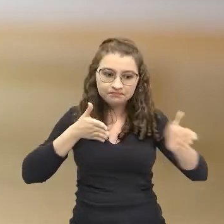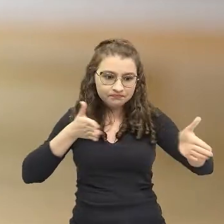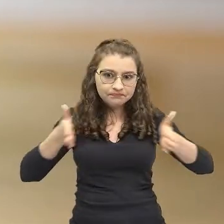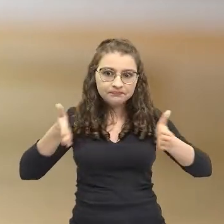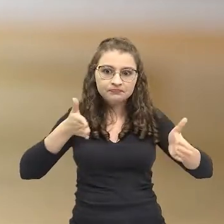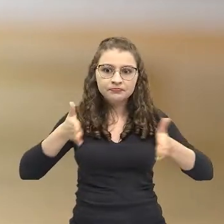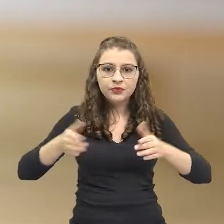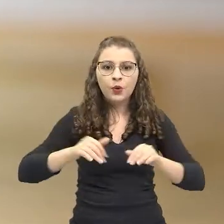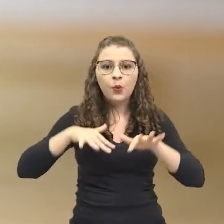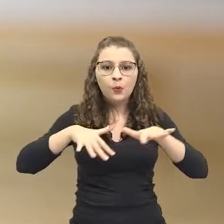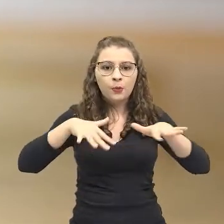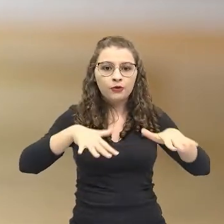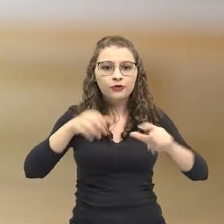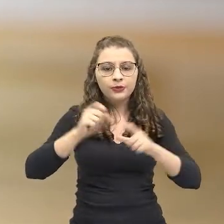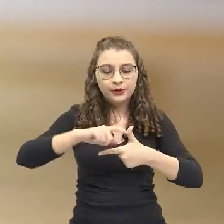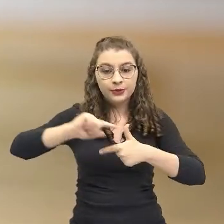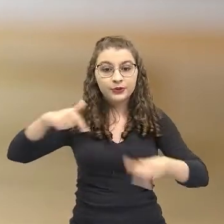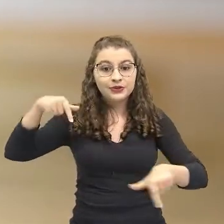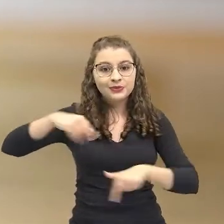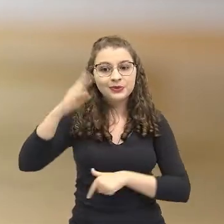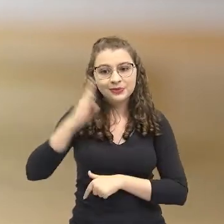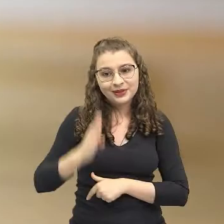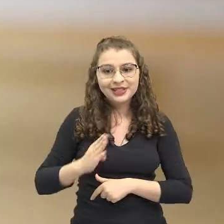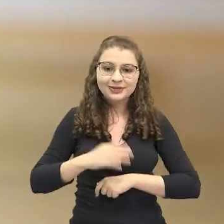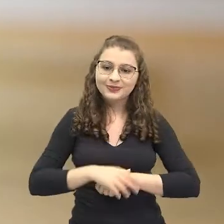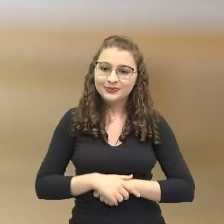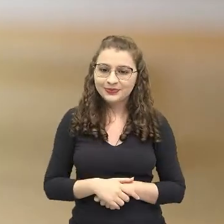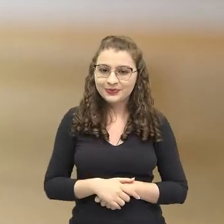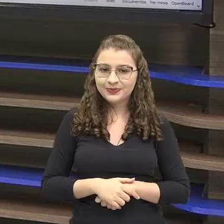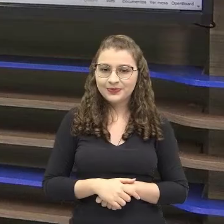o chamado movimento modernista no Brasil.